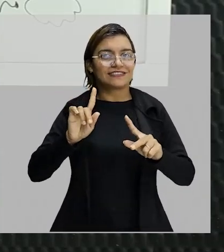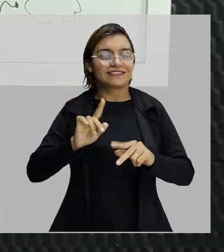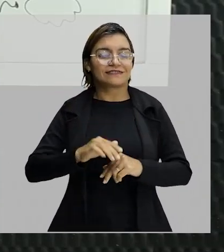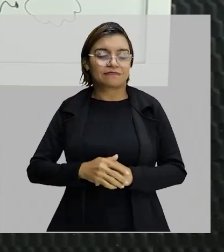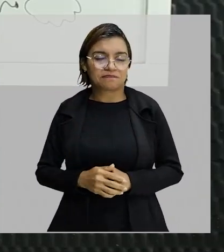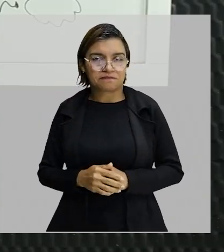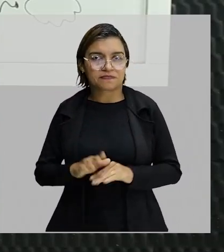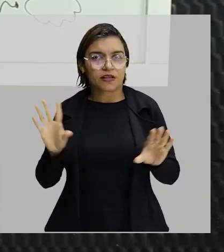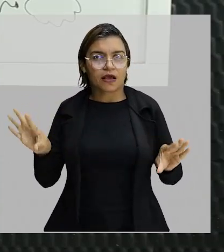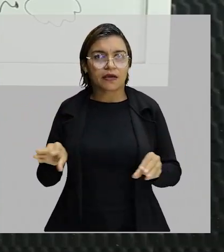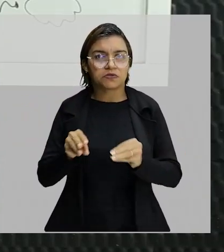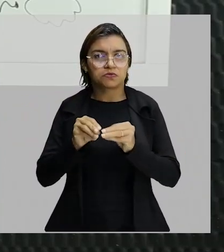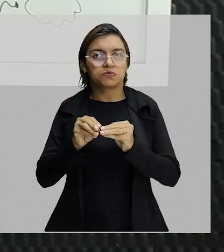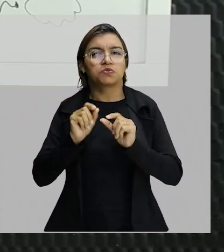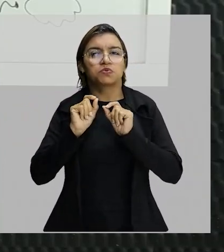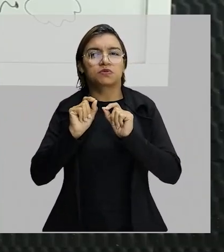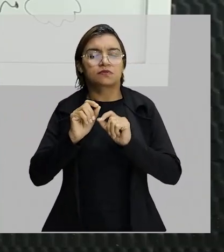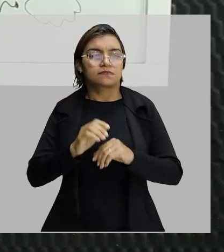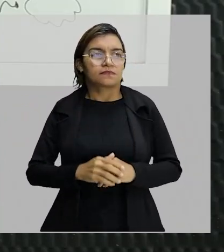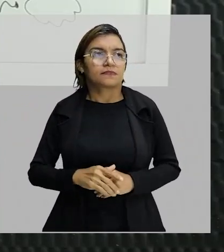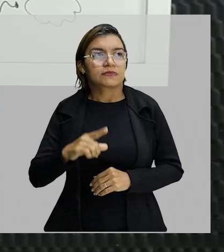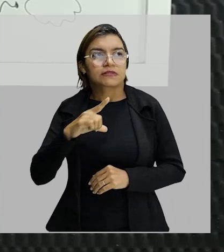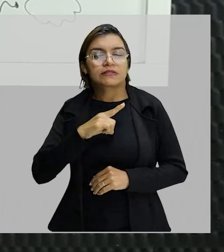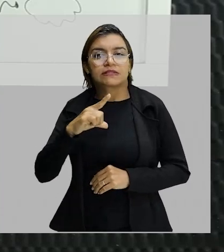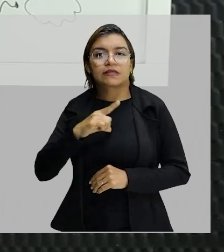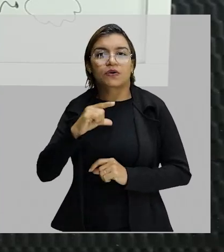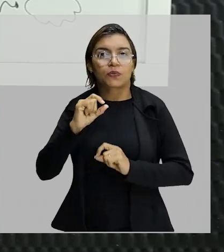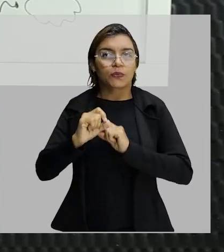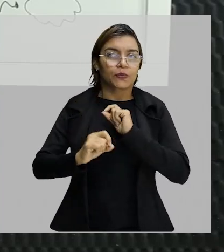Então, resumindo, nós temos o que nós chamamos